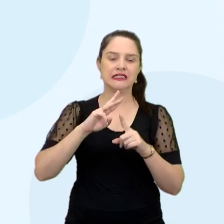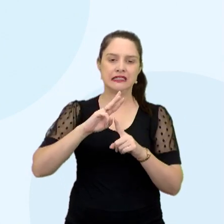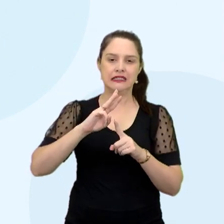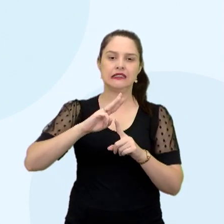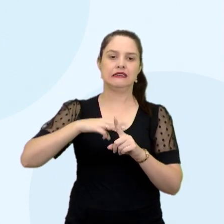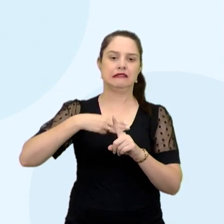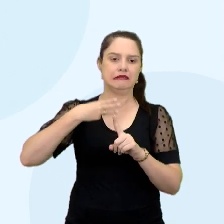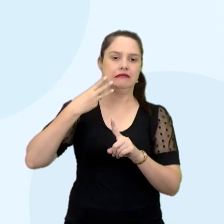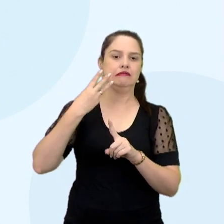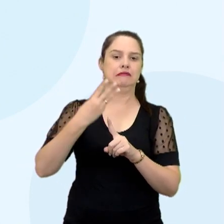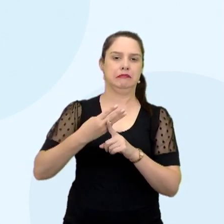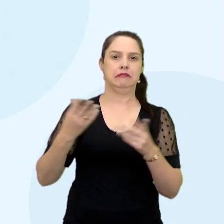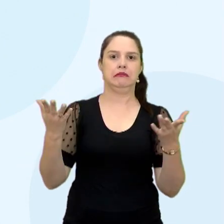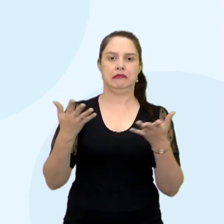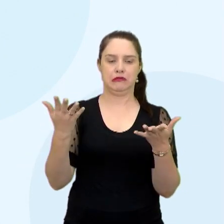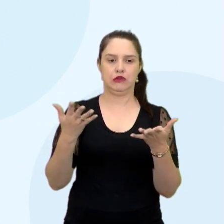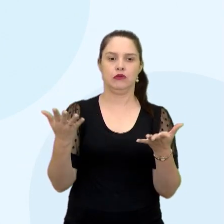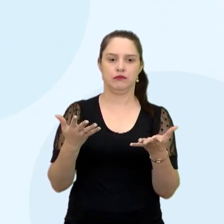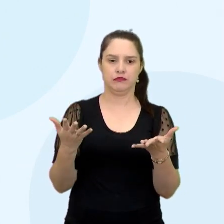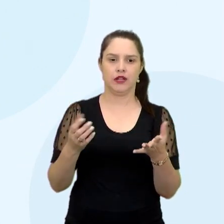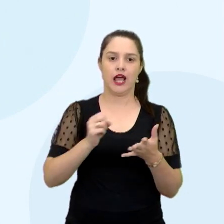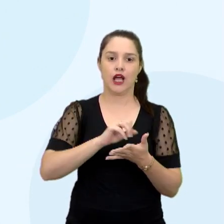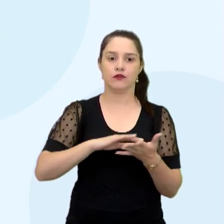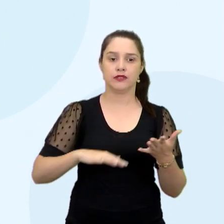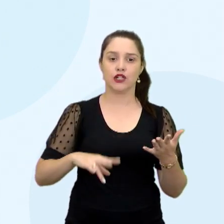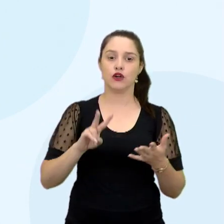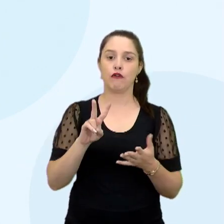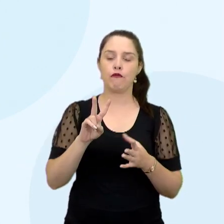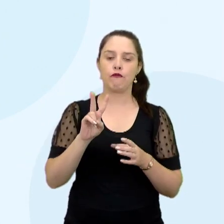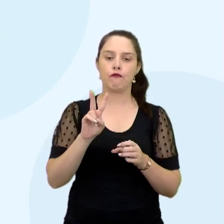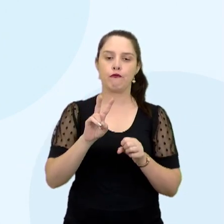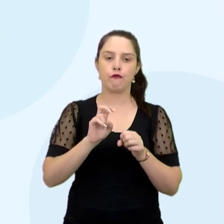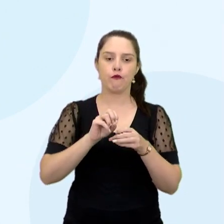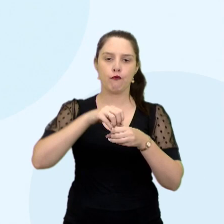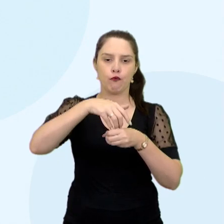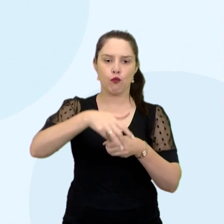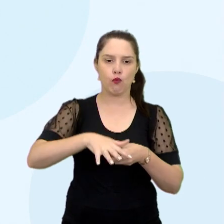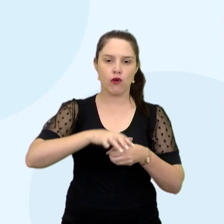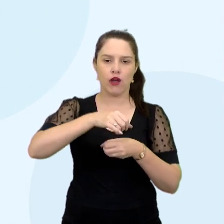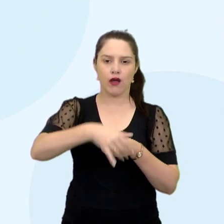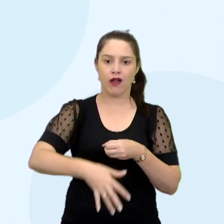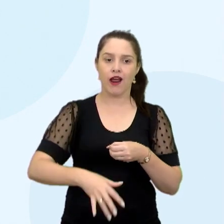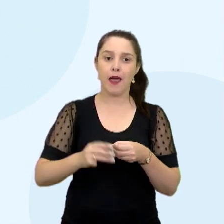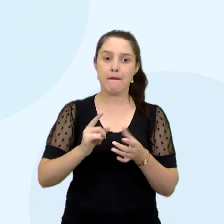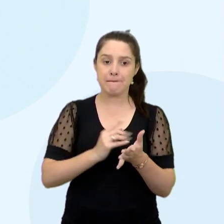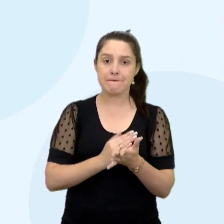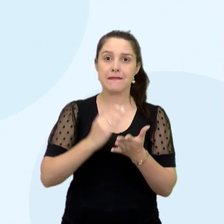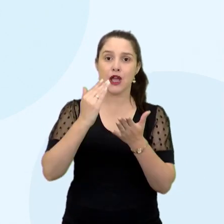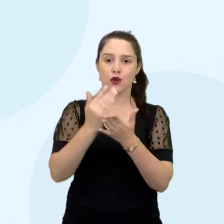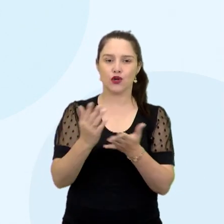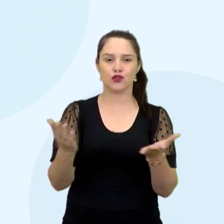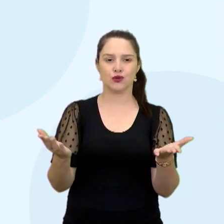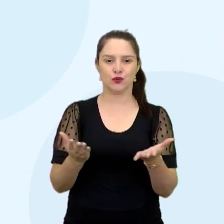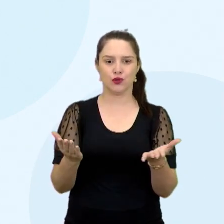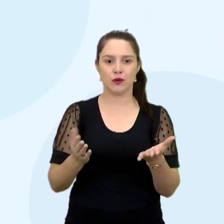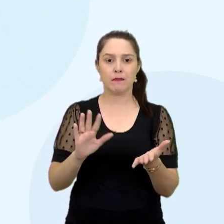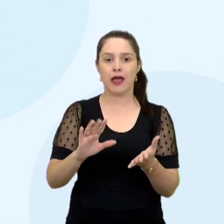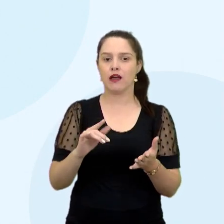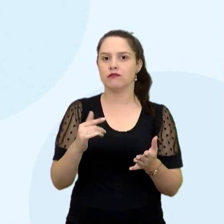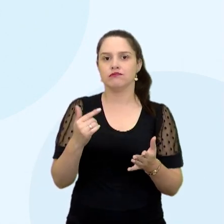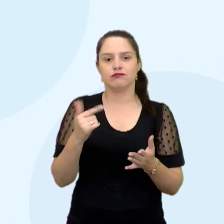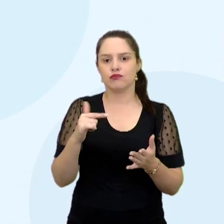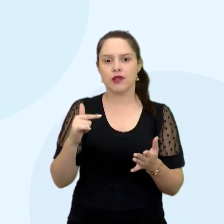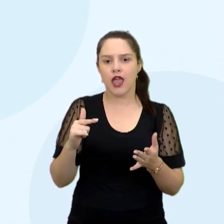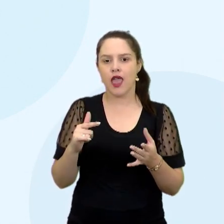vezes maior que hoje. A atividade vulcânica era consideravelmente maior que hoje. Não houve grandes continentes até a